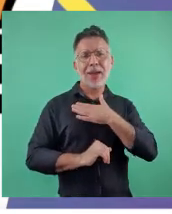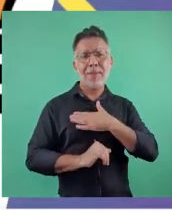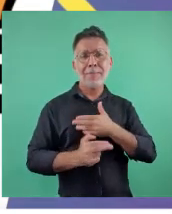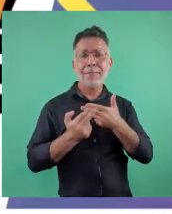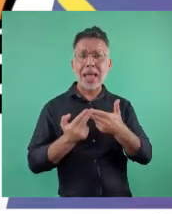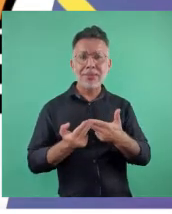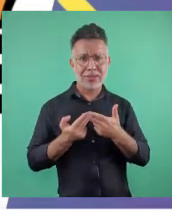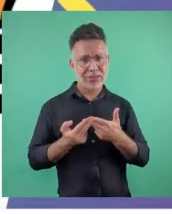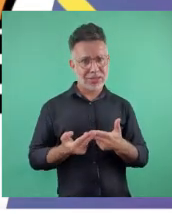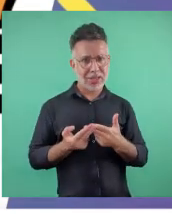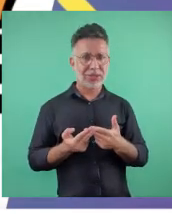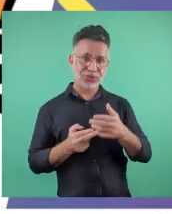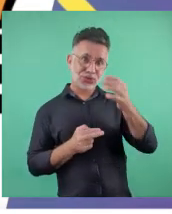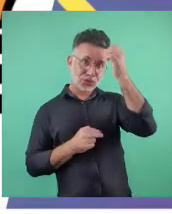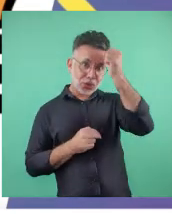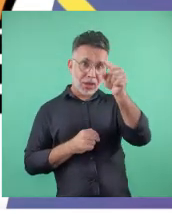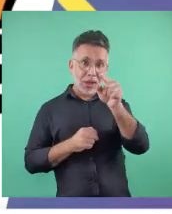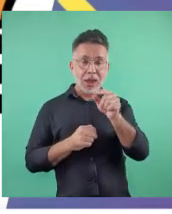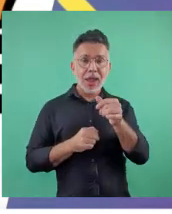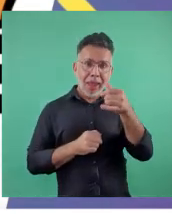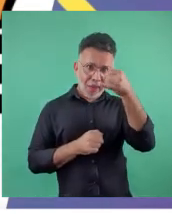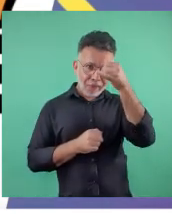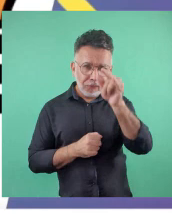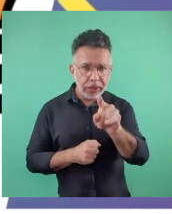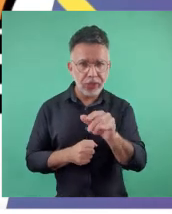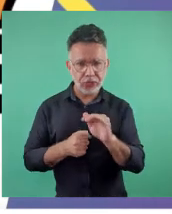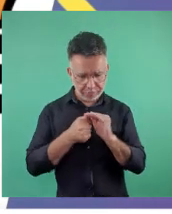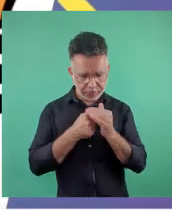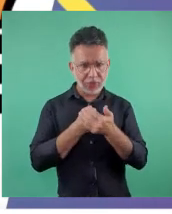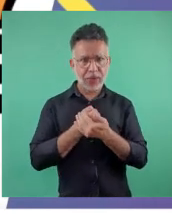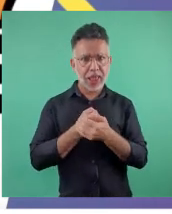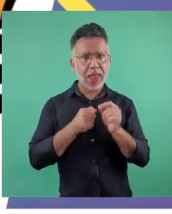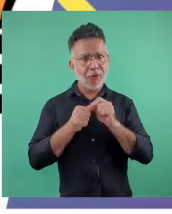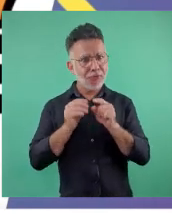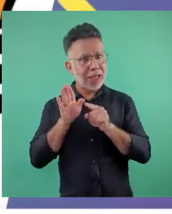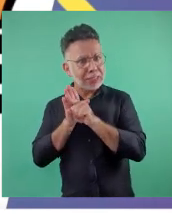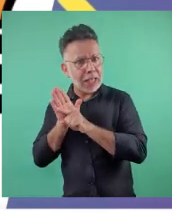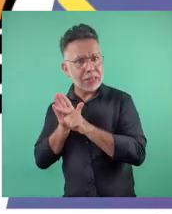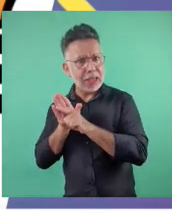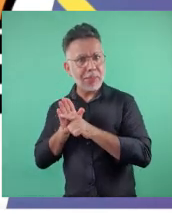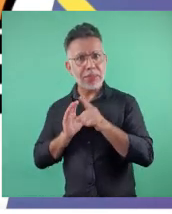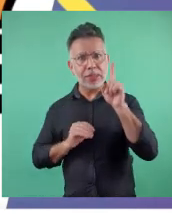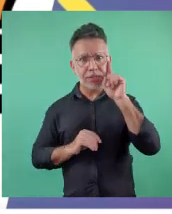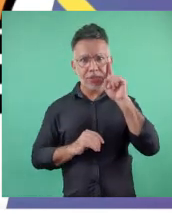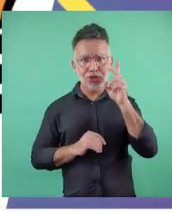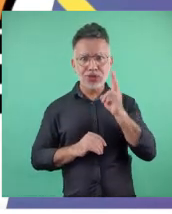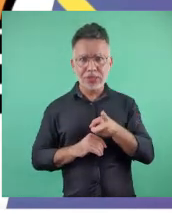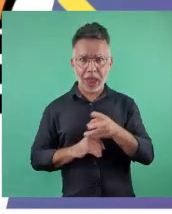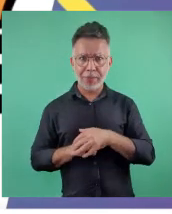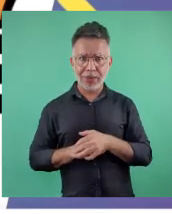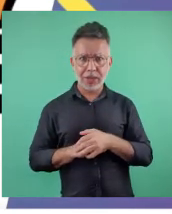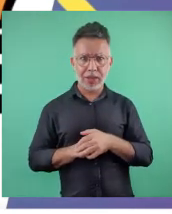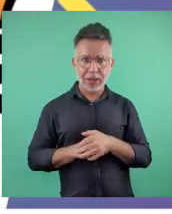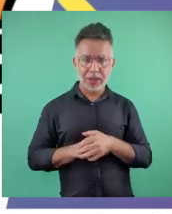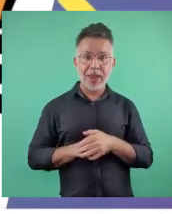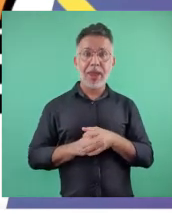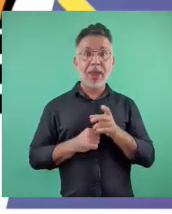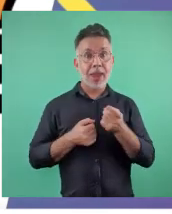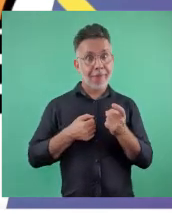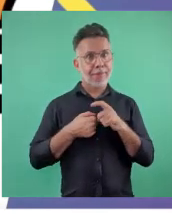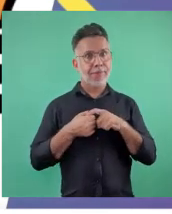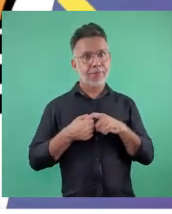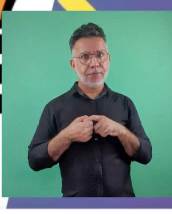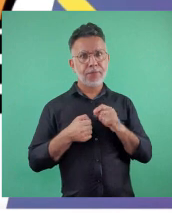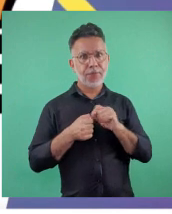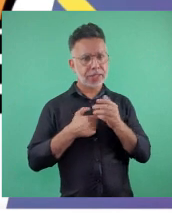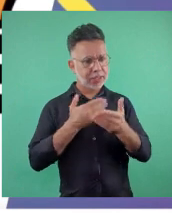lembre-se, qualquer um pode ter sua audição prejudicada, seja paciente e consciente. Previna-se,